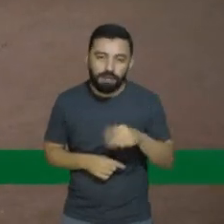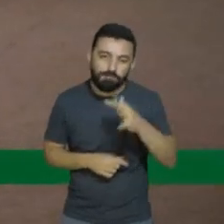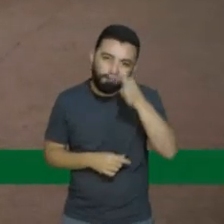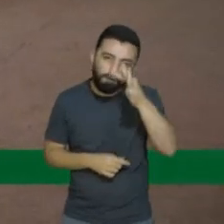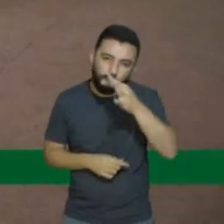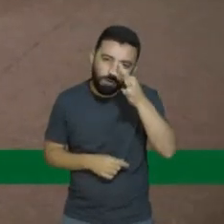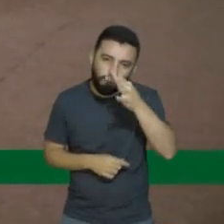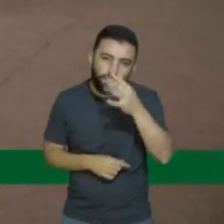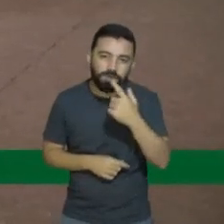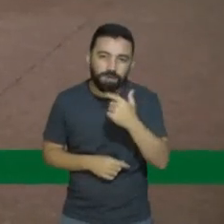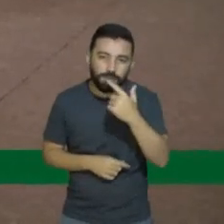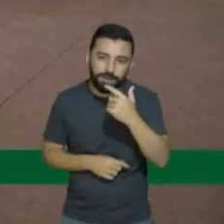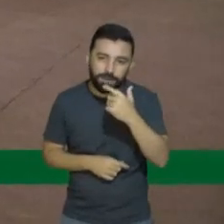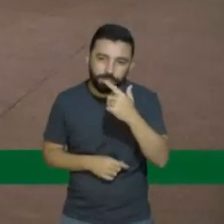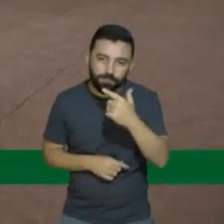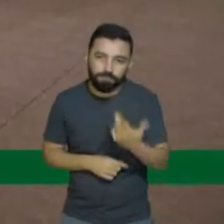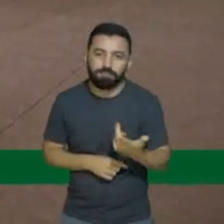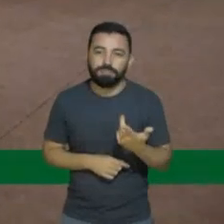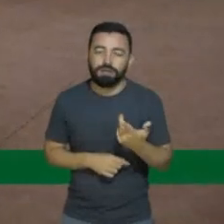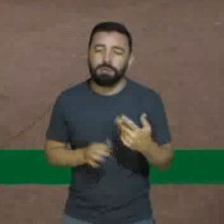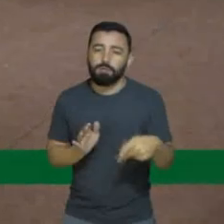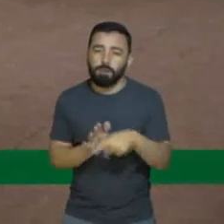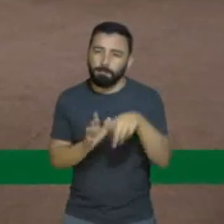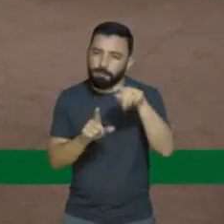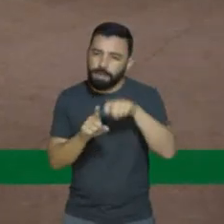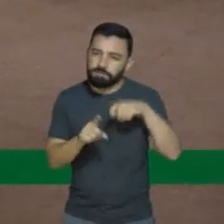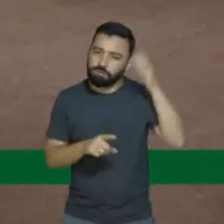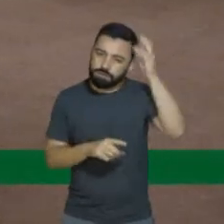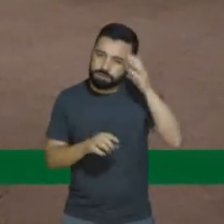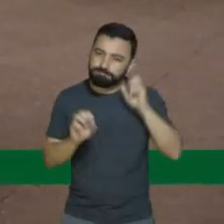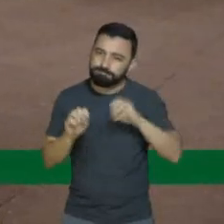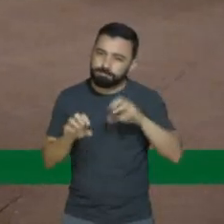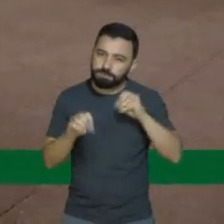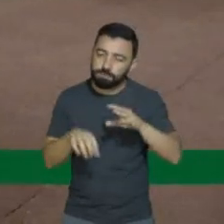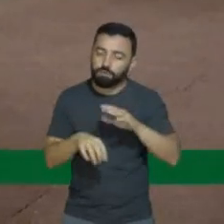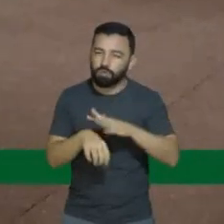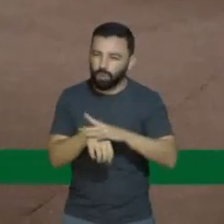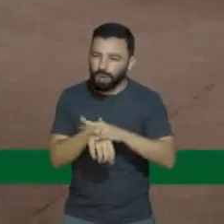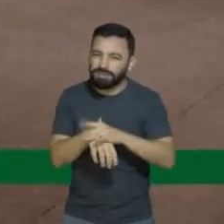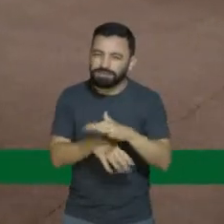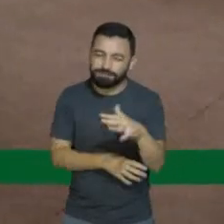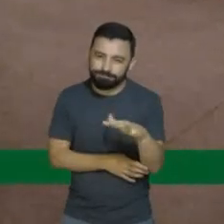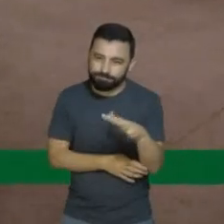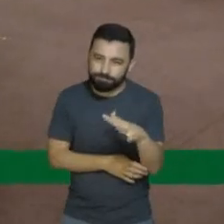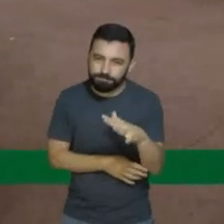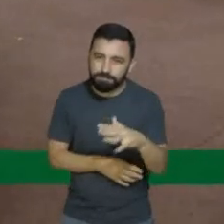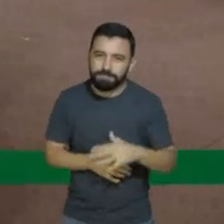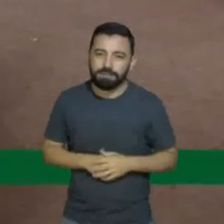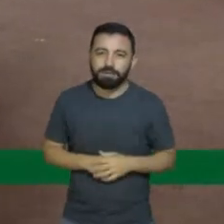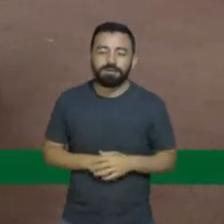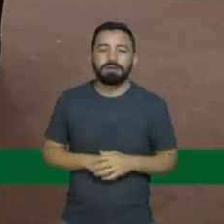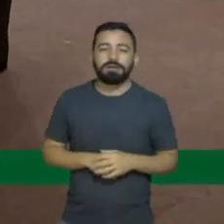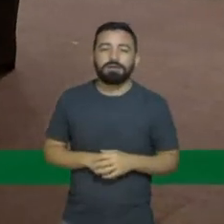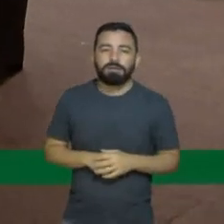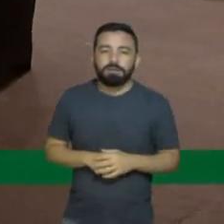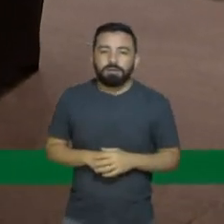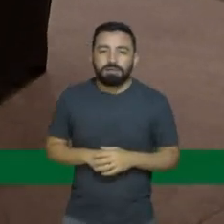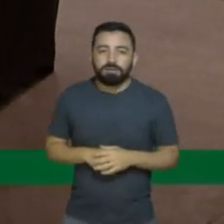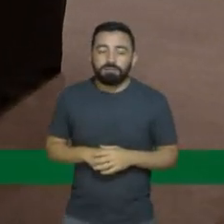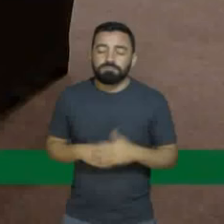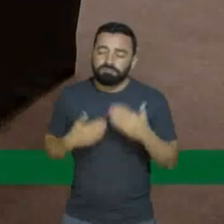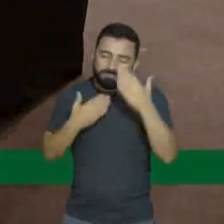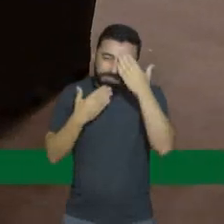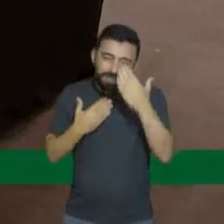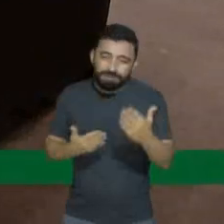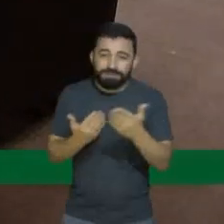é um mês dedicado à conscientização da doença de Parkinson. Agradecemos especialmente ao